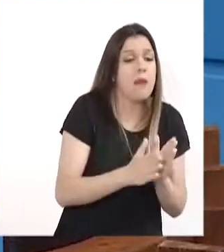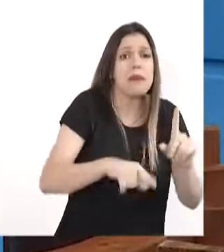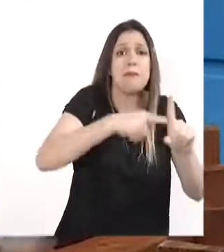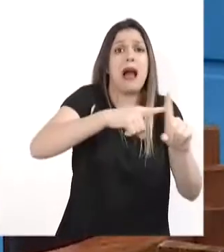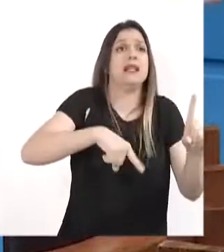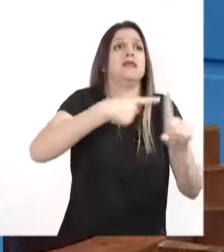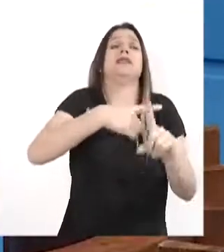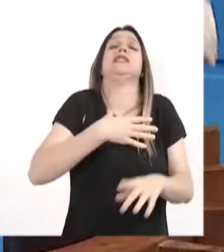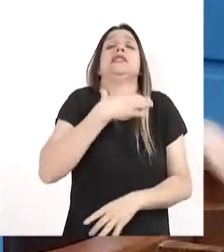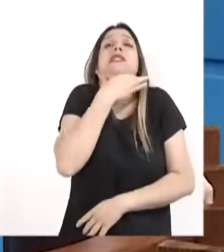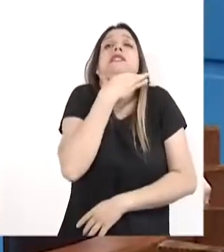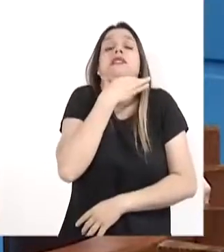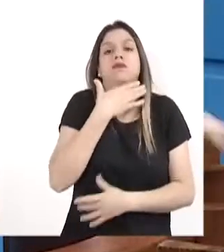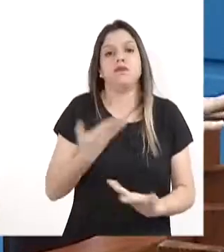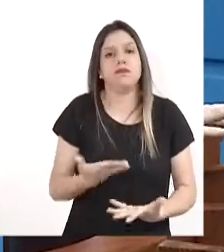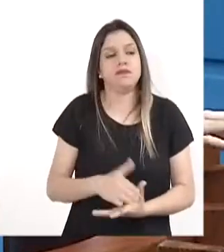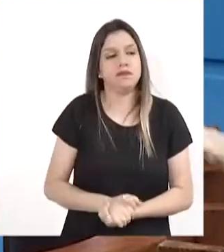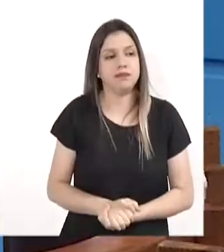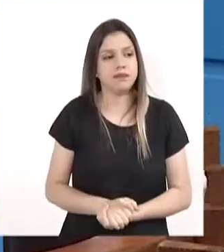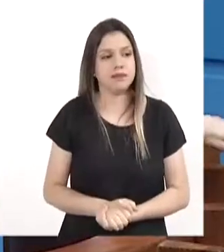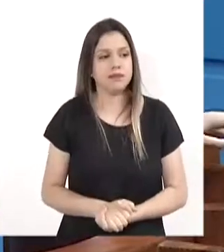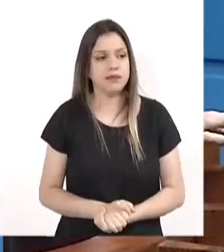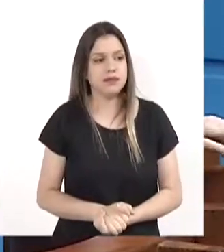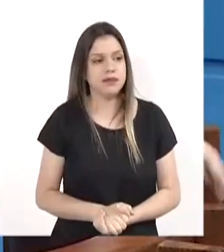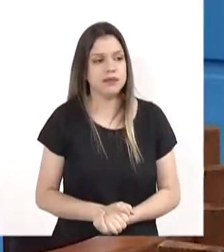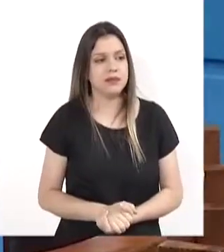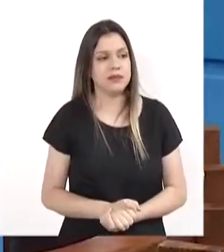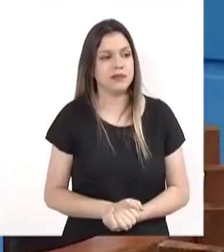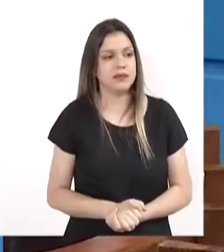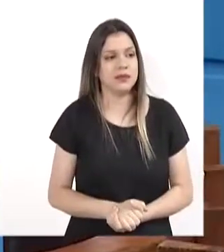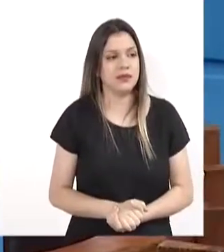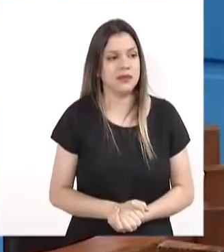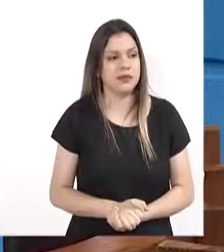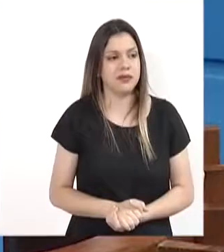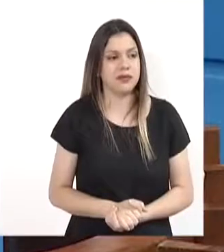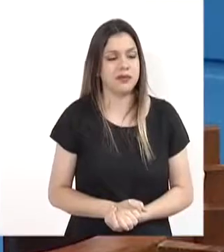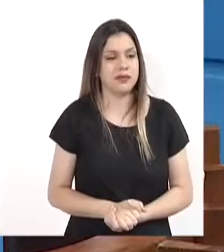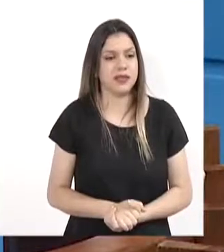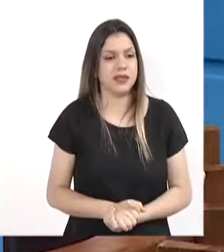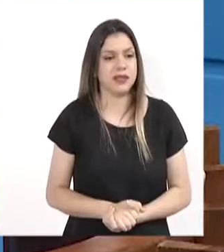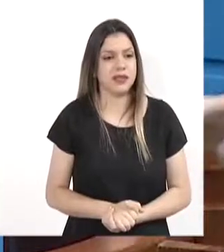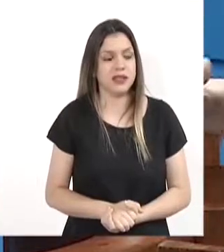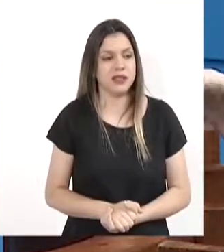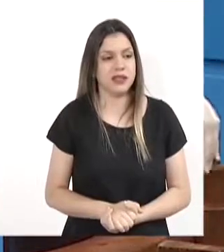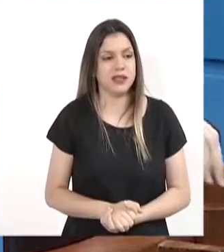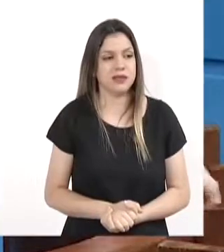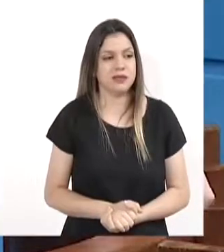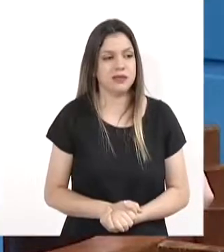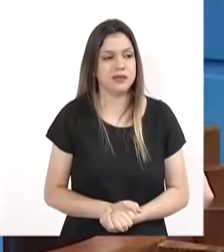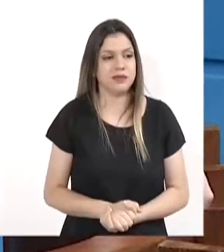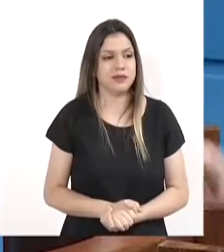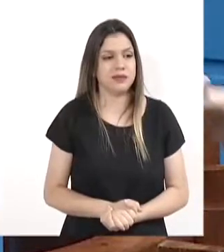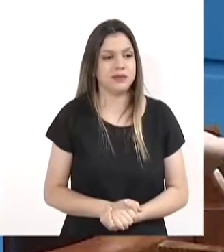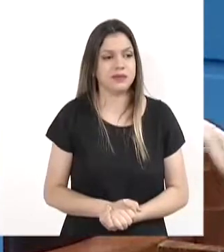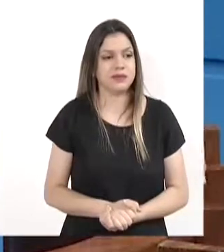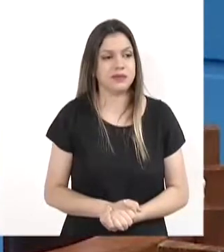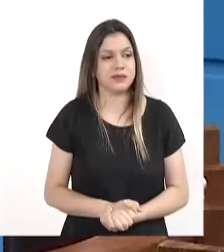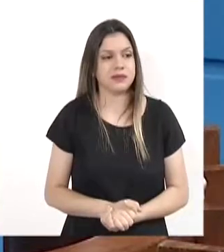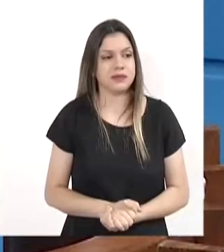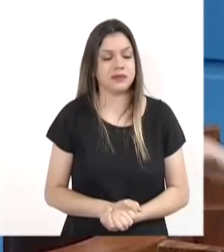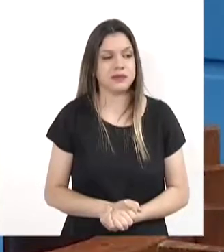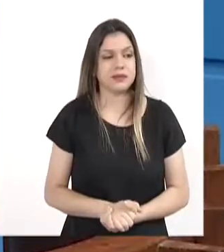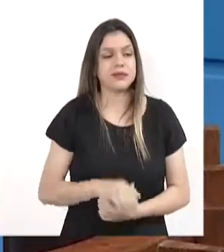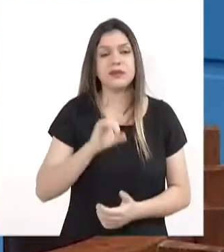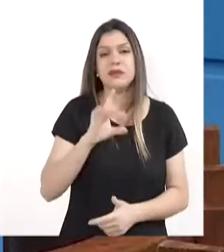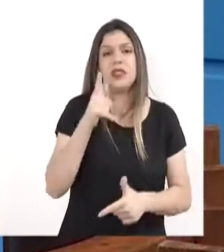que a população acredite que aqui nós não façamos nada para beneficiar. É só desgaste, é só